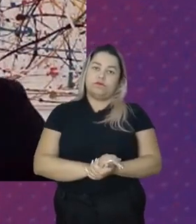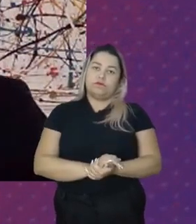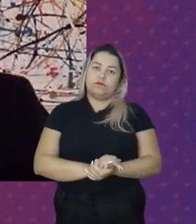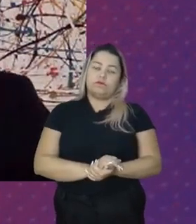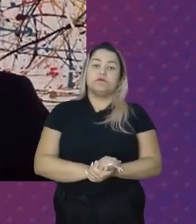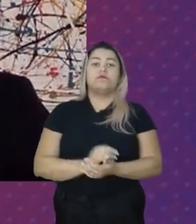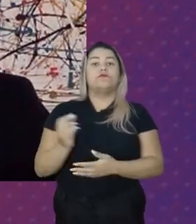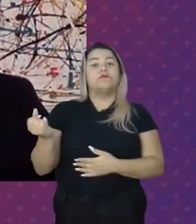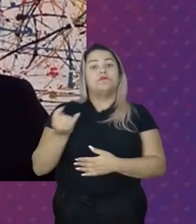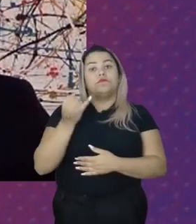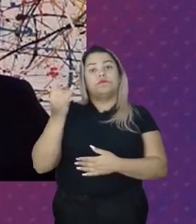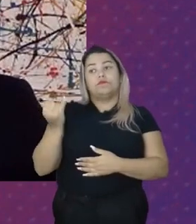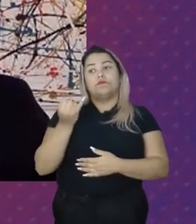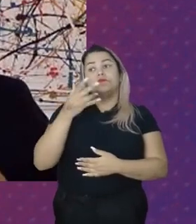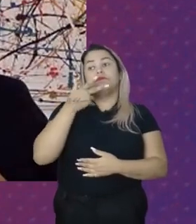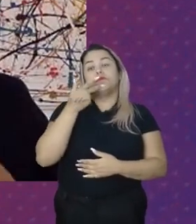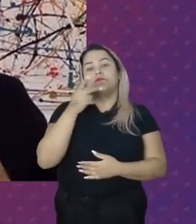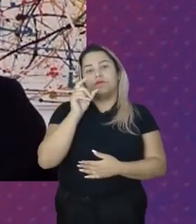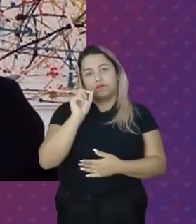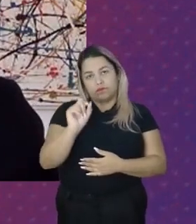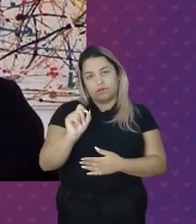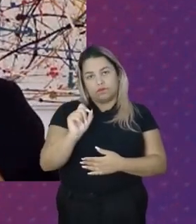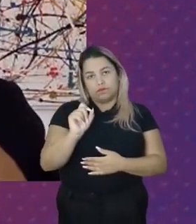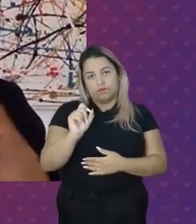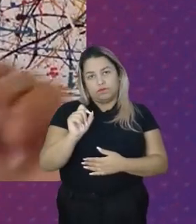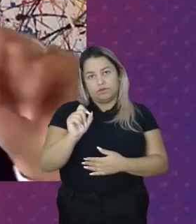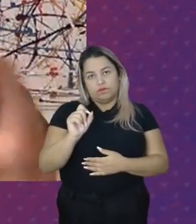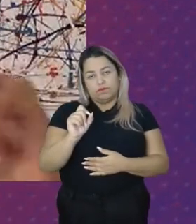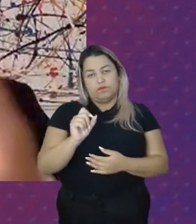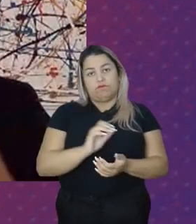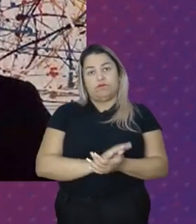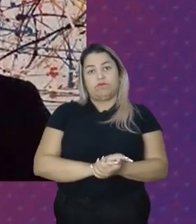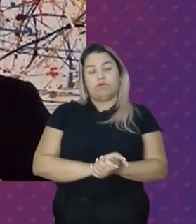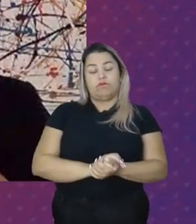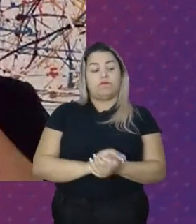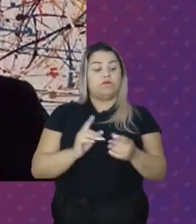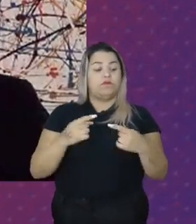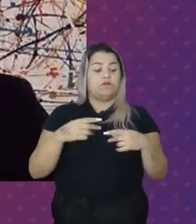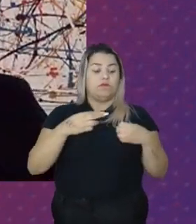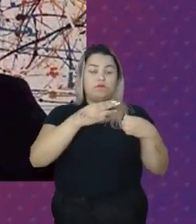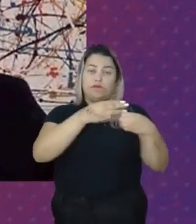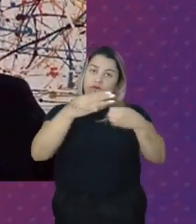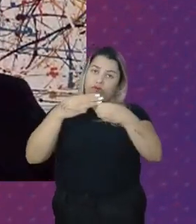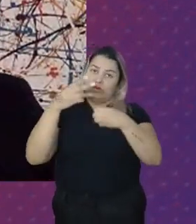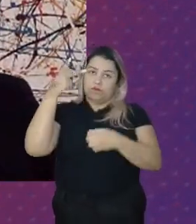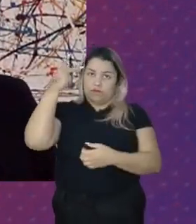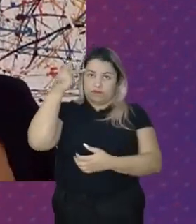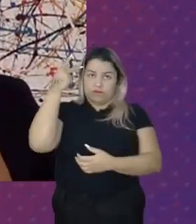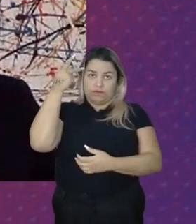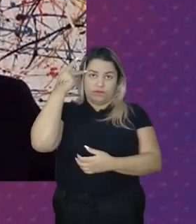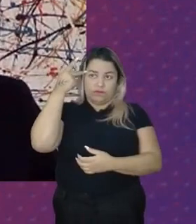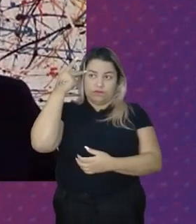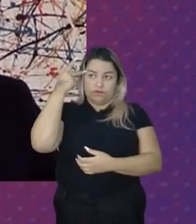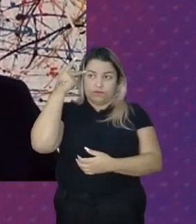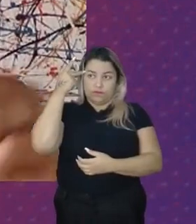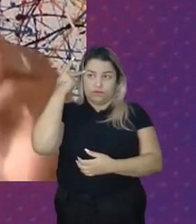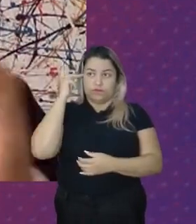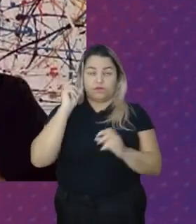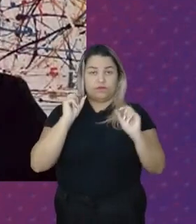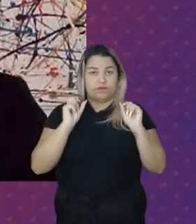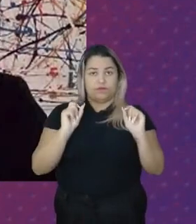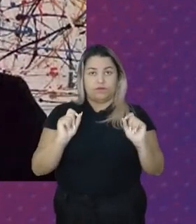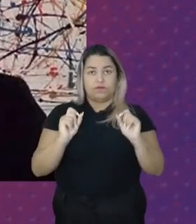importante destacar, inclusive, né, que a postura municipal de São Paulo estabelecia